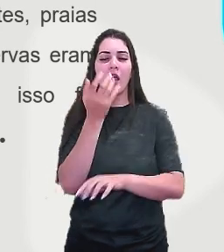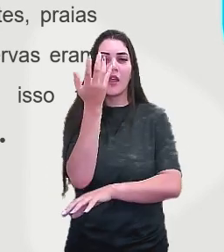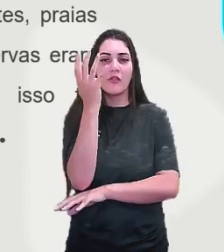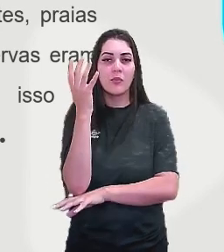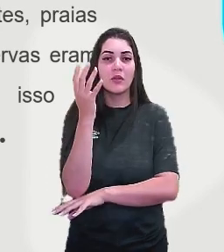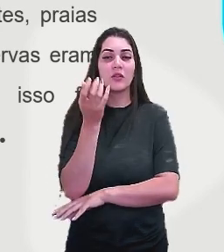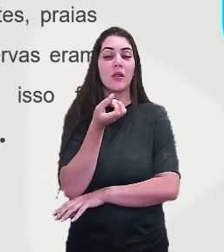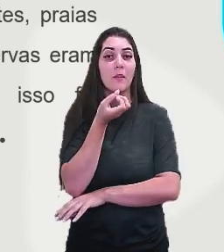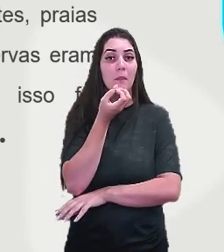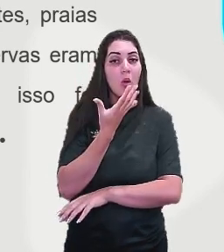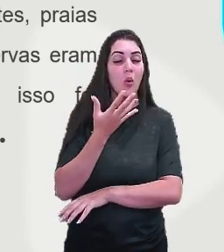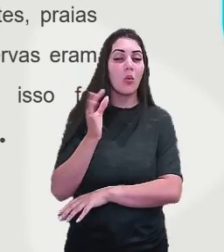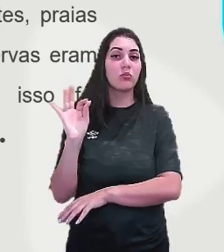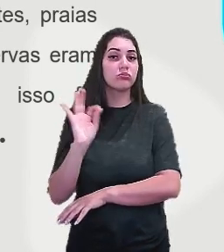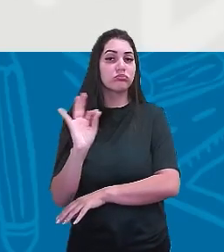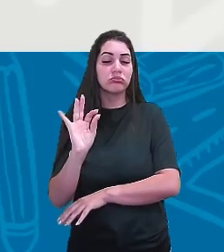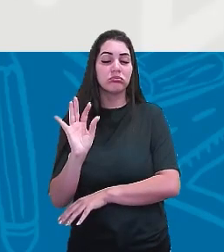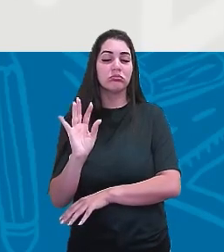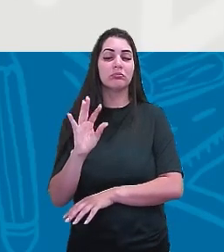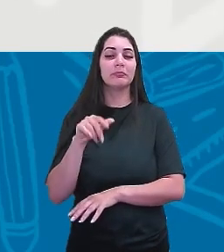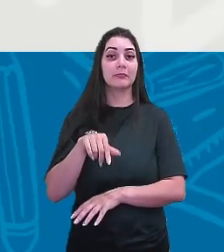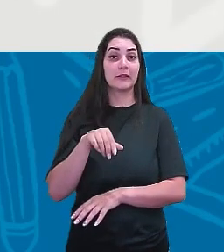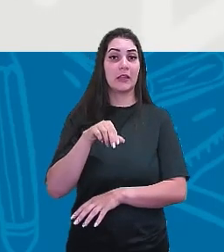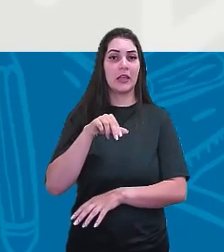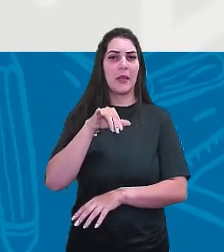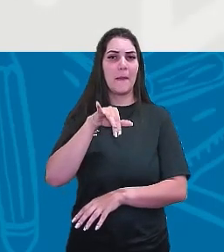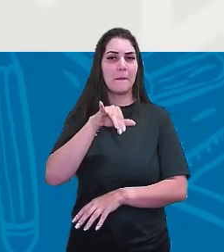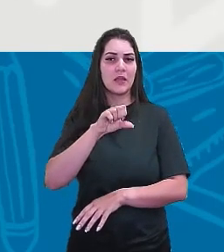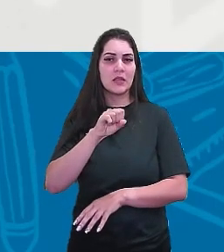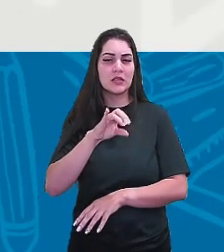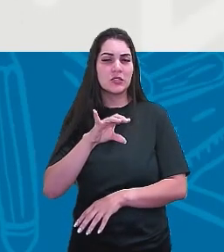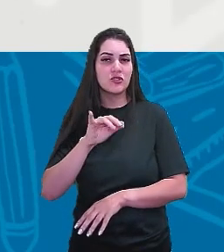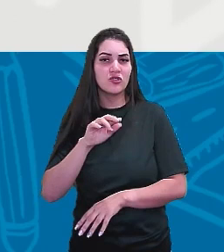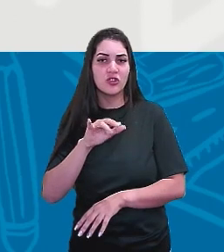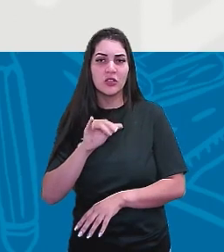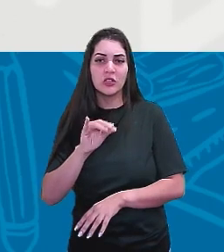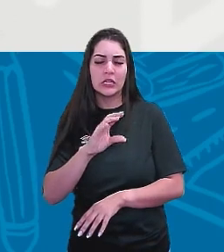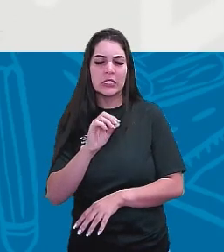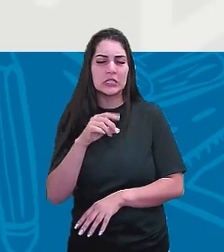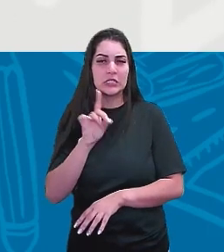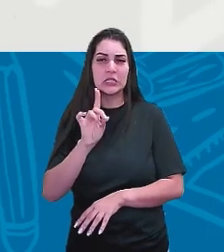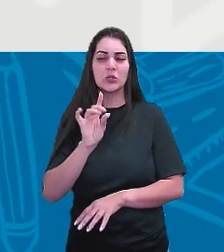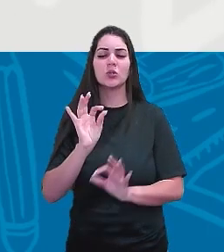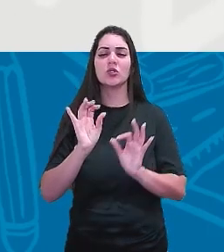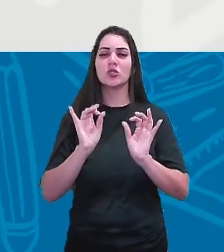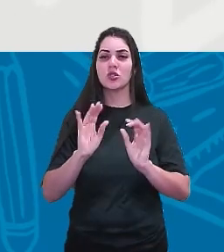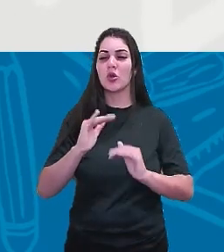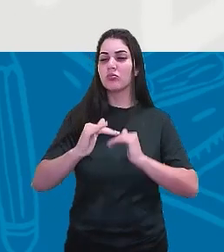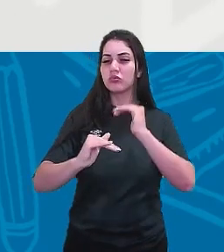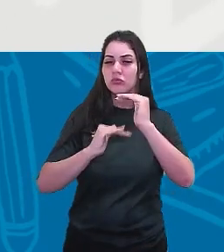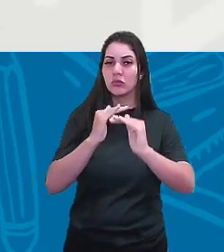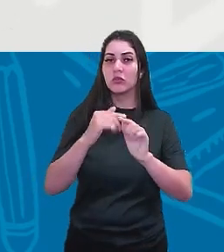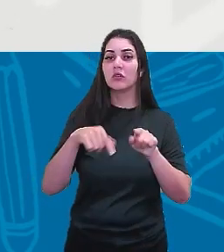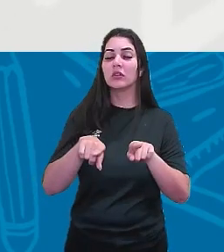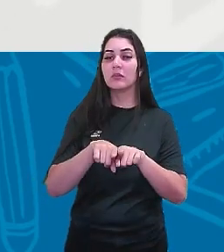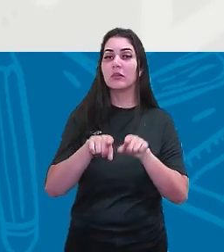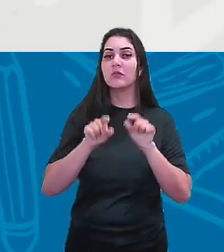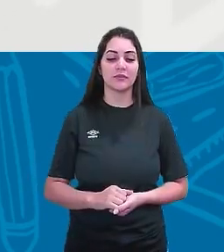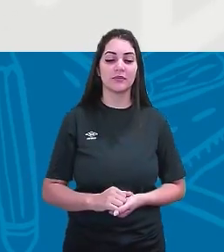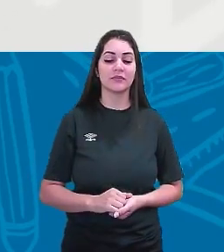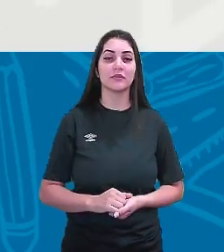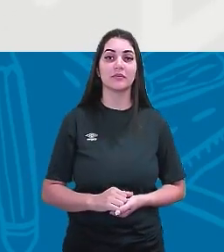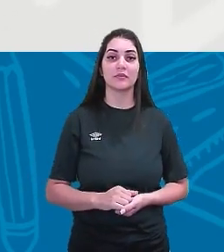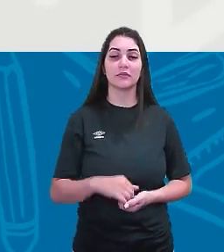aos portugueses. Olha aí, miscigenação não é só quando a gente está... Evolução. Foi a junção do português com o